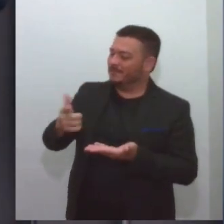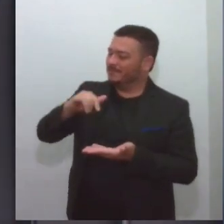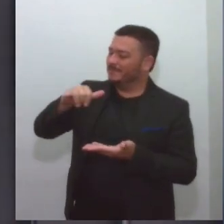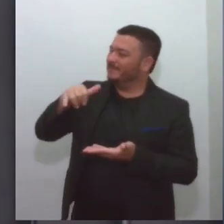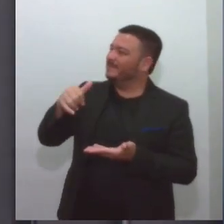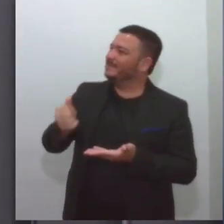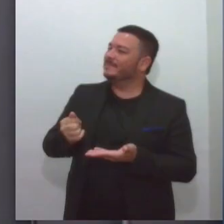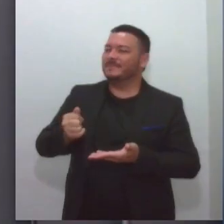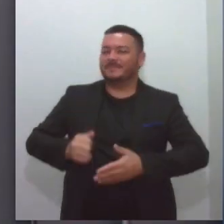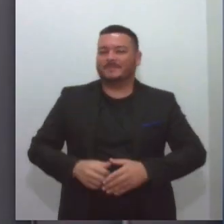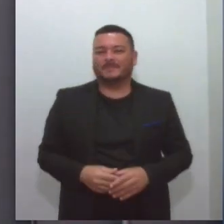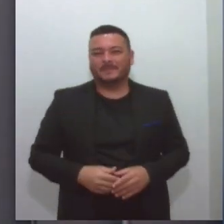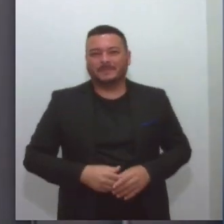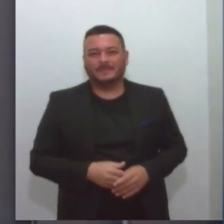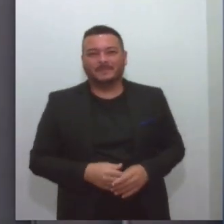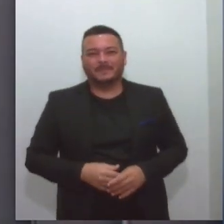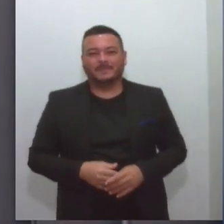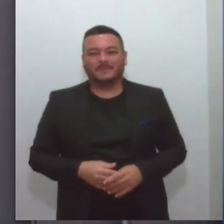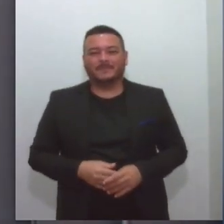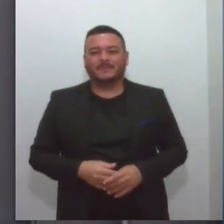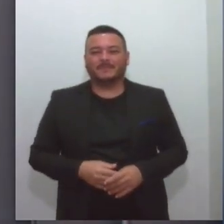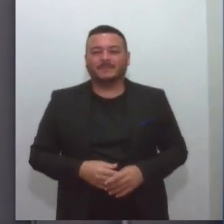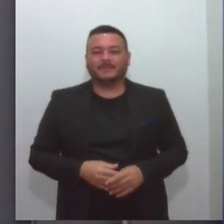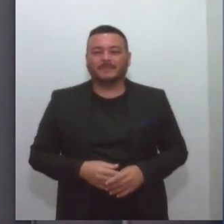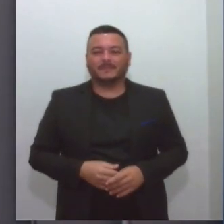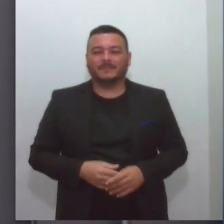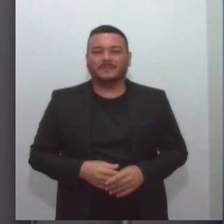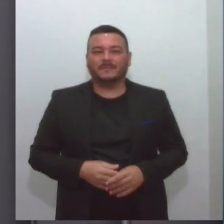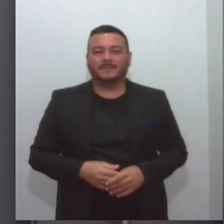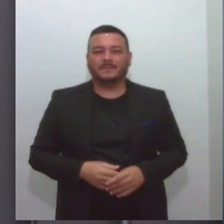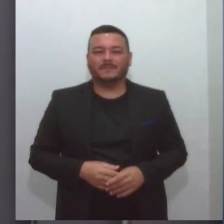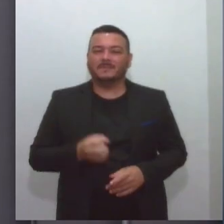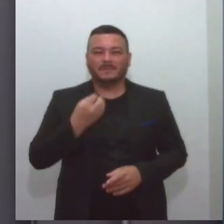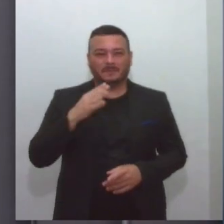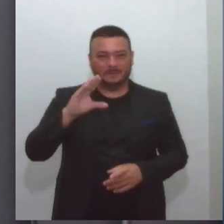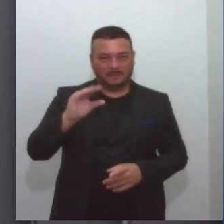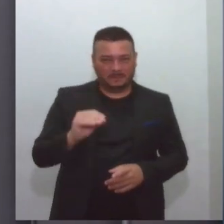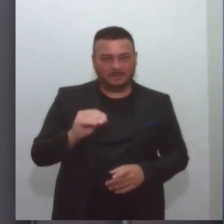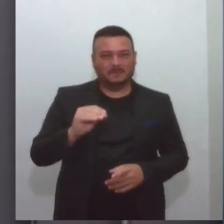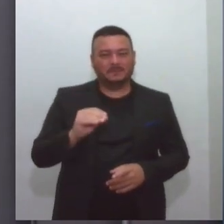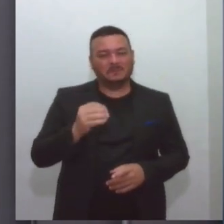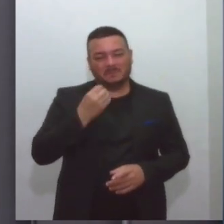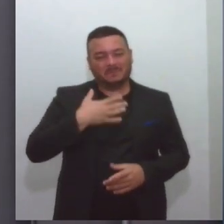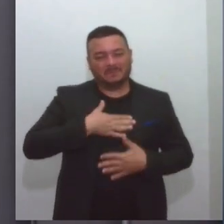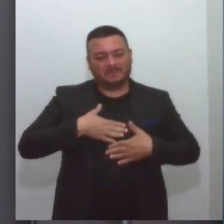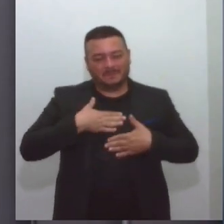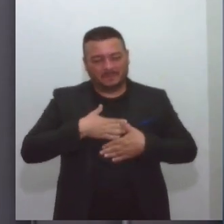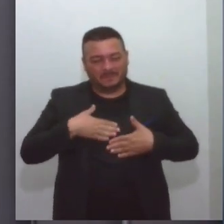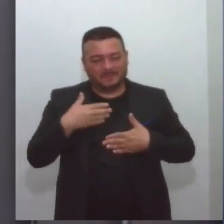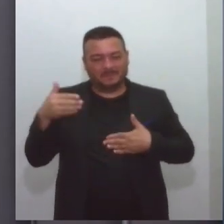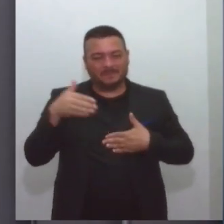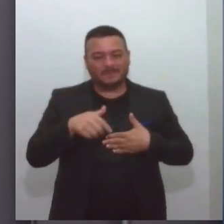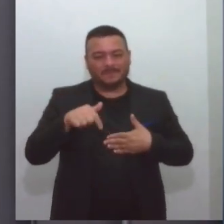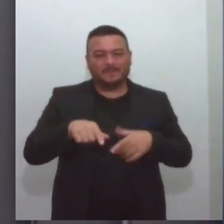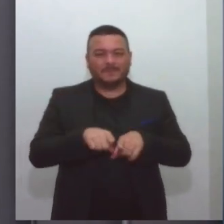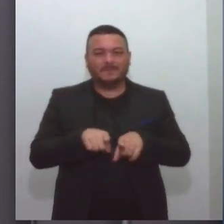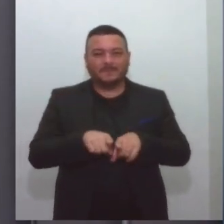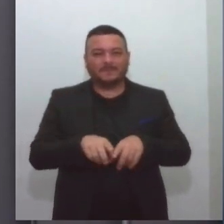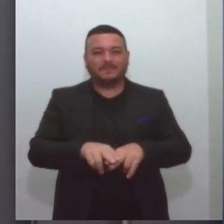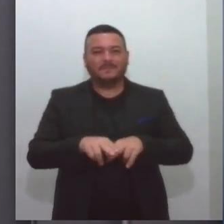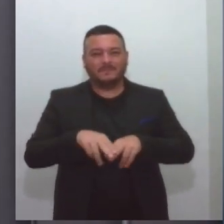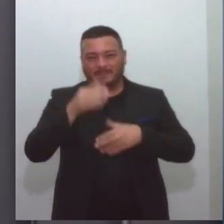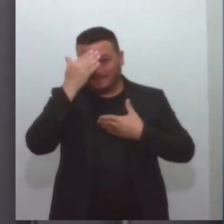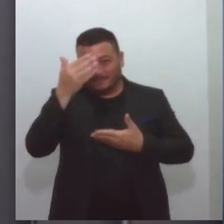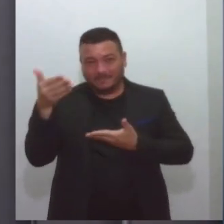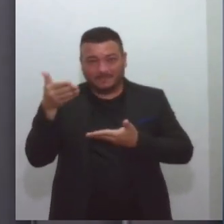ao Jornal da Alese. Boa noite, Acival. É um prazer estar aqui. Agradeço pelo convite e